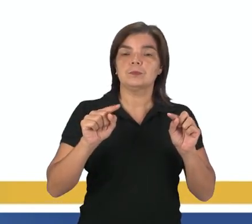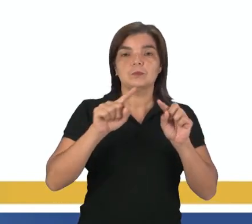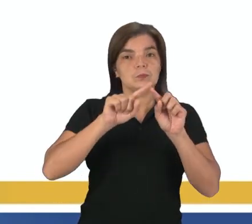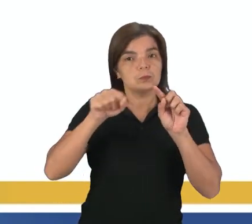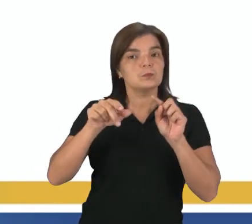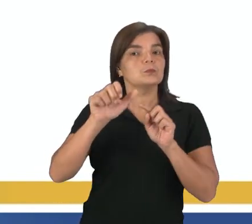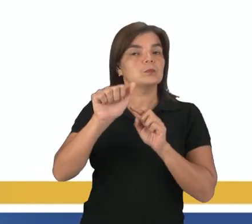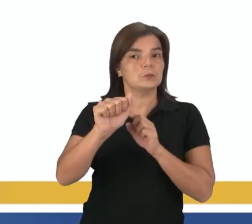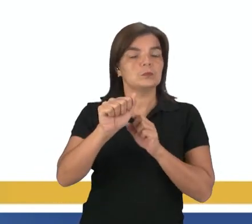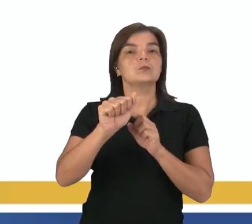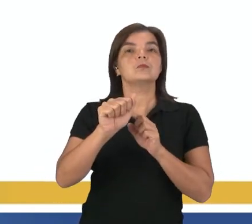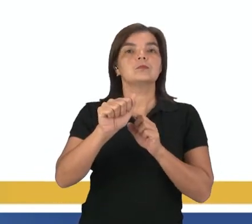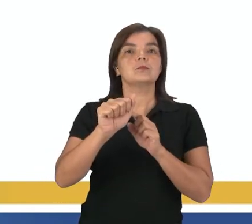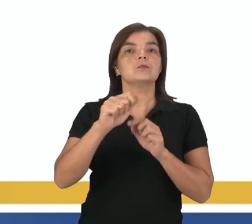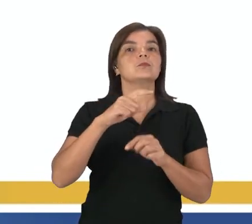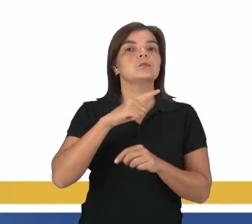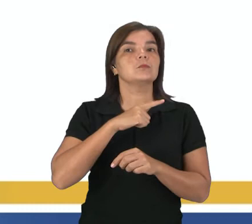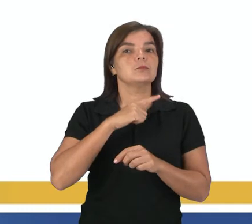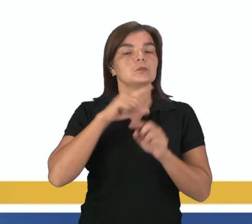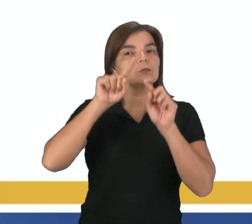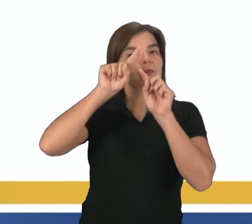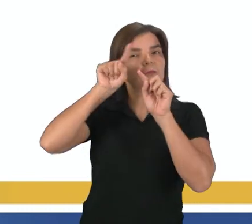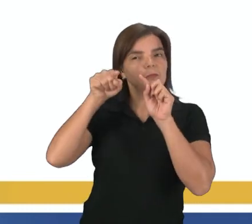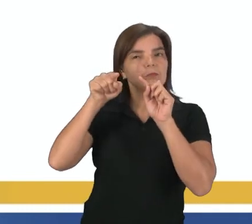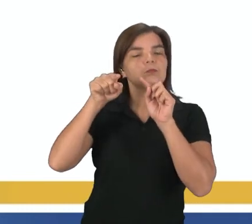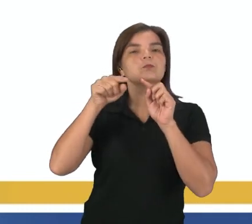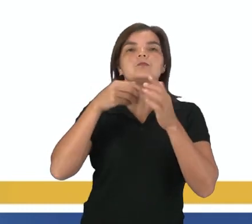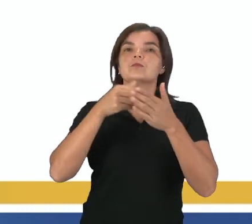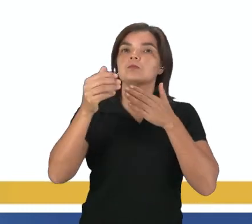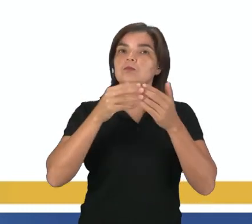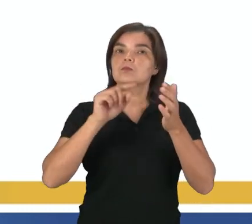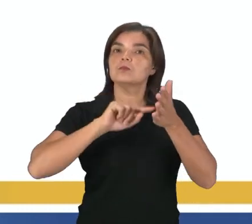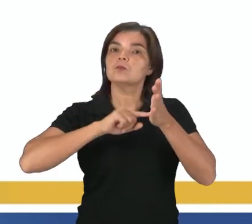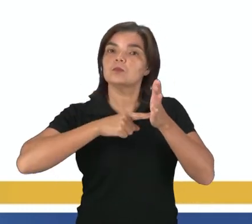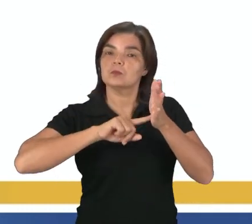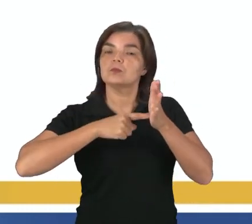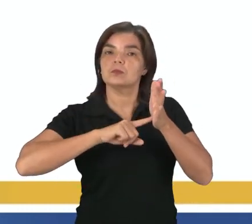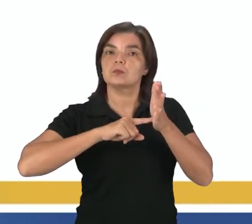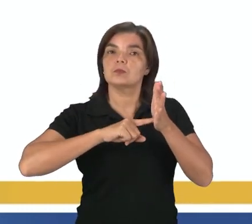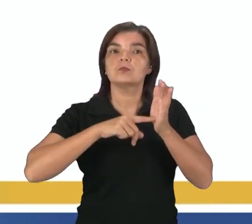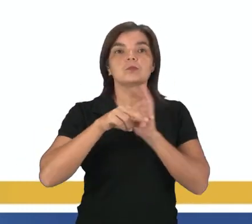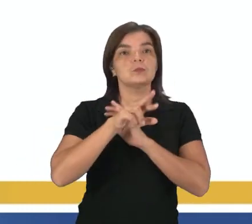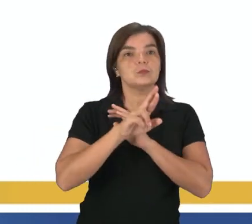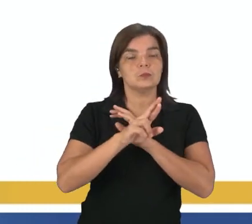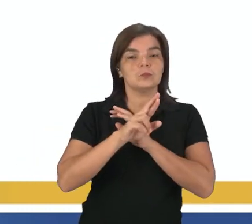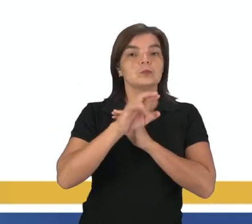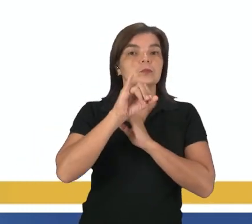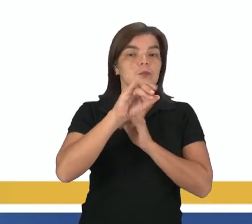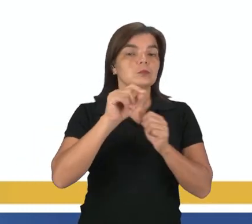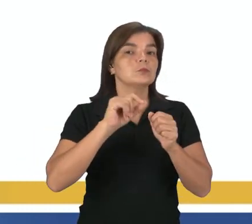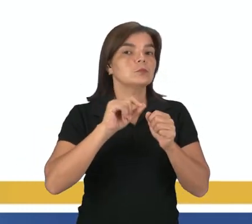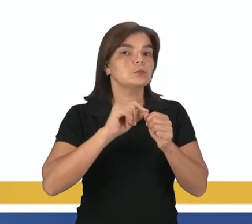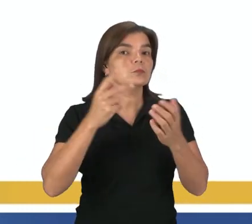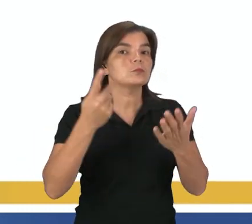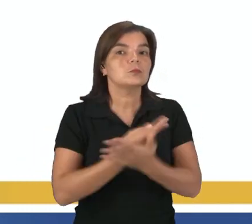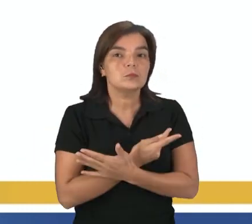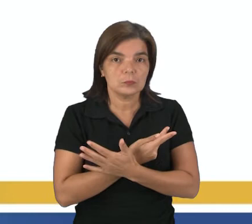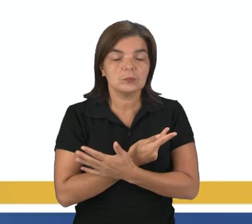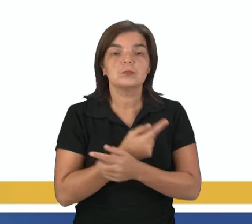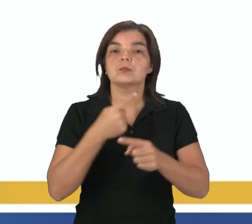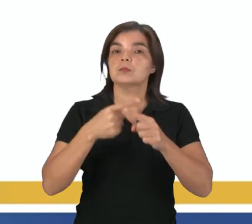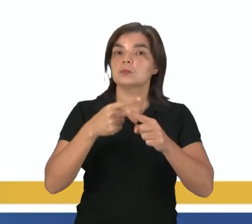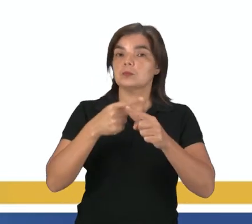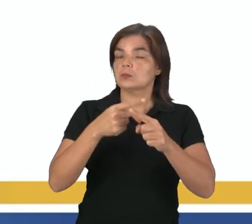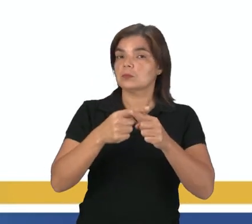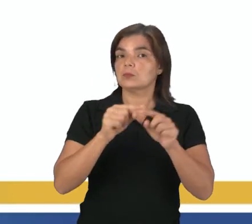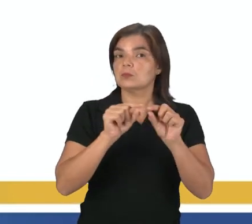compasso em A e tracejasse algum ponto ali, ó, para o rumo de R. Se eu fizesse isso, estaria errado, porque